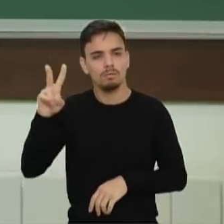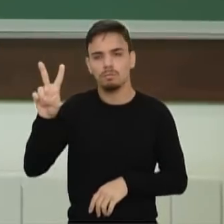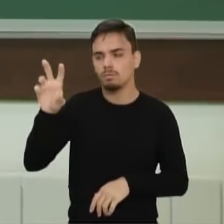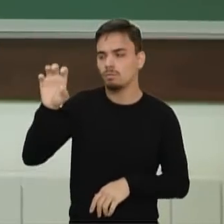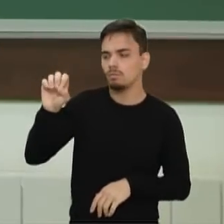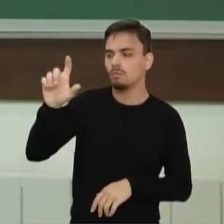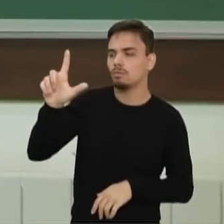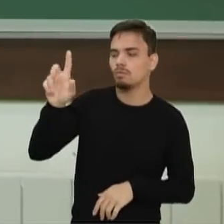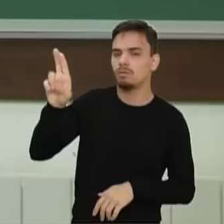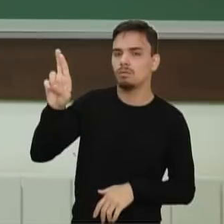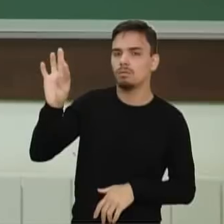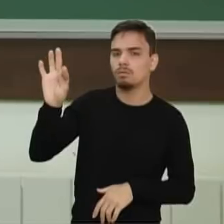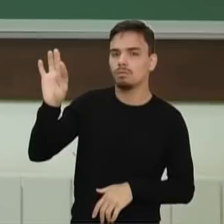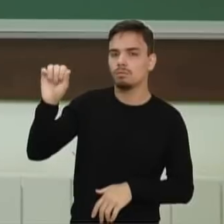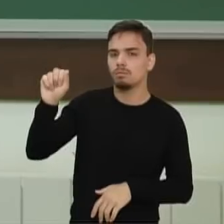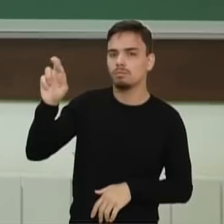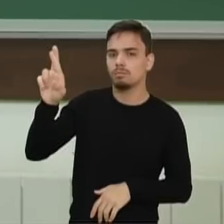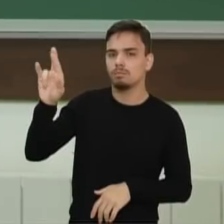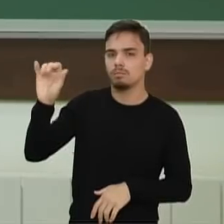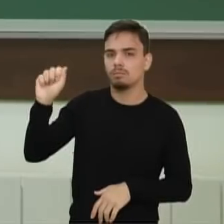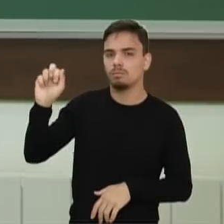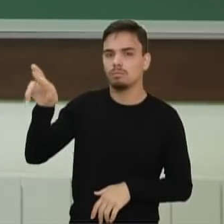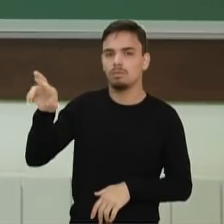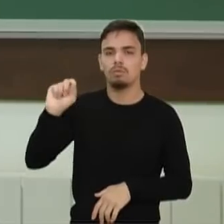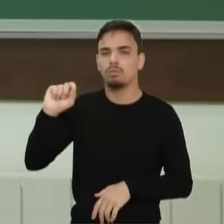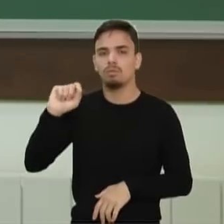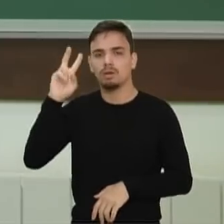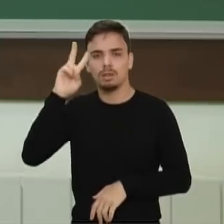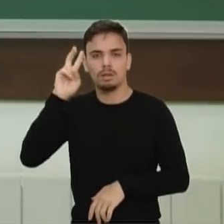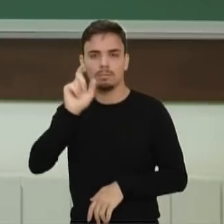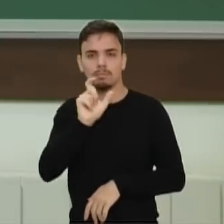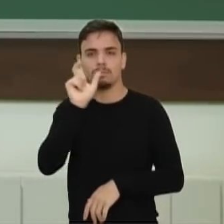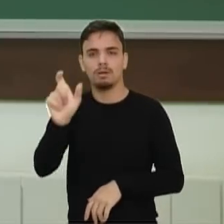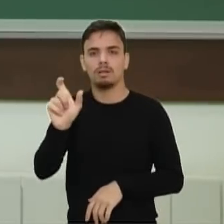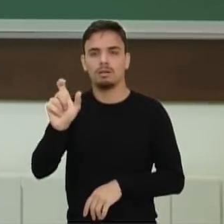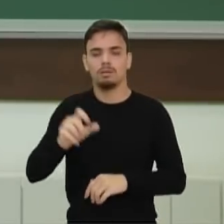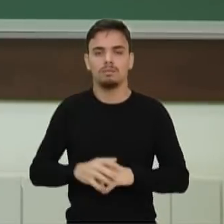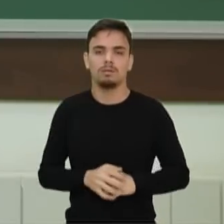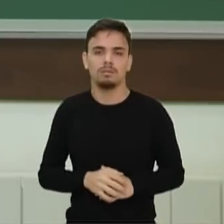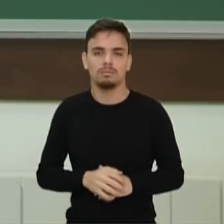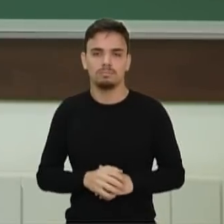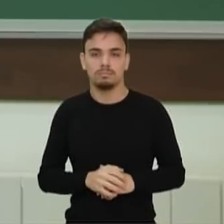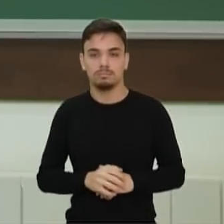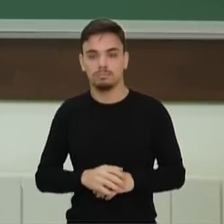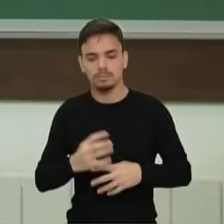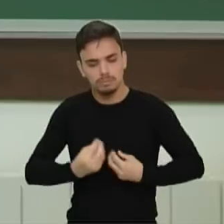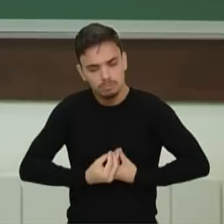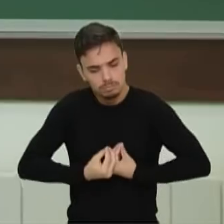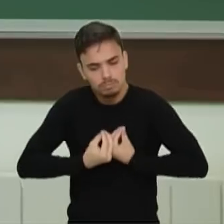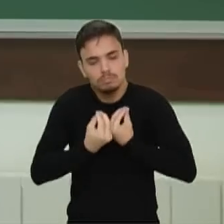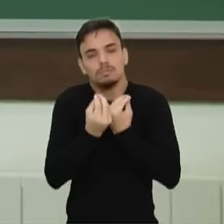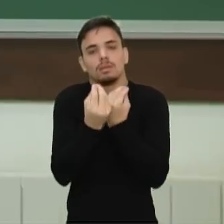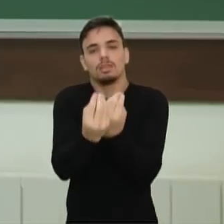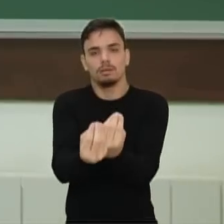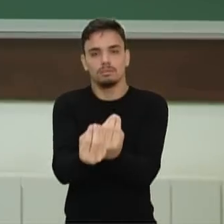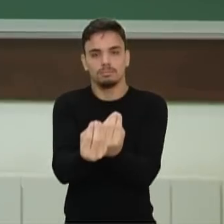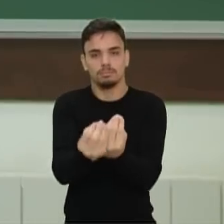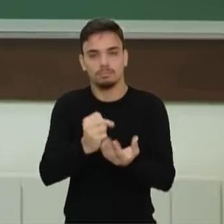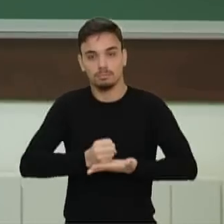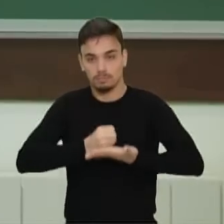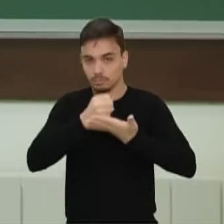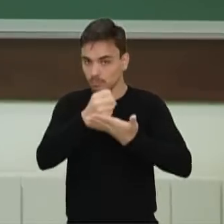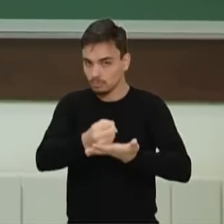palavra lembra? O que ela traz para a gente? Doar, né? Se doar numa